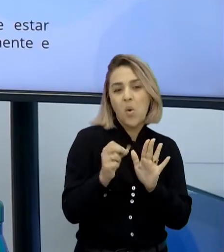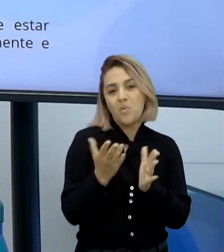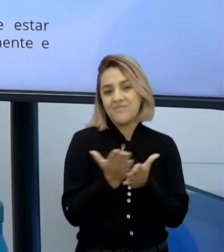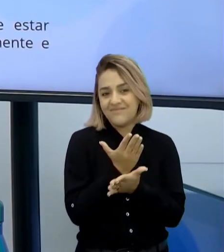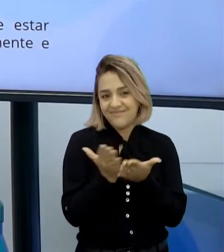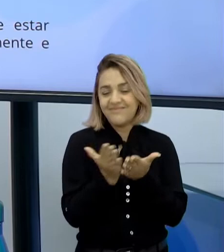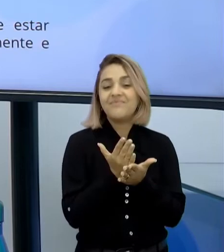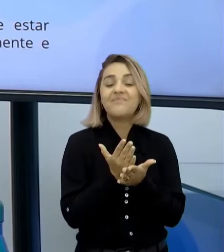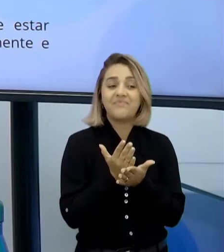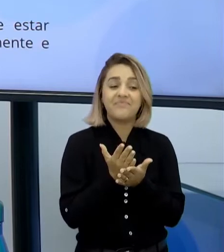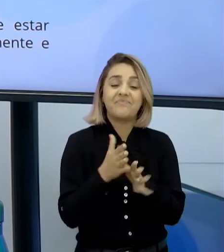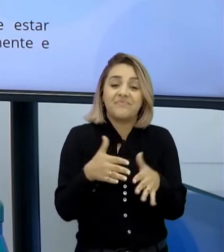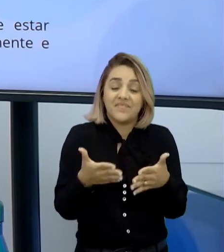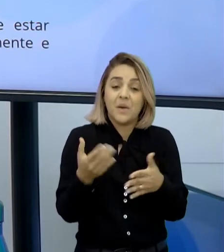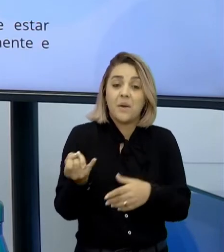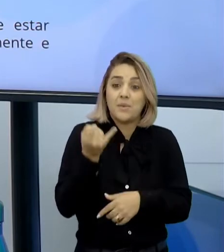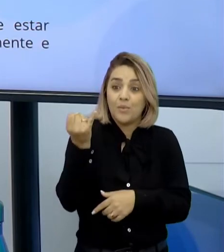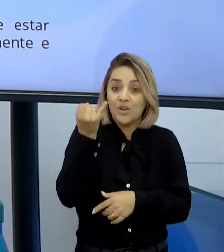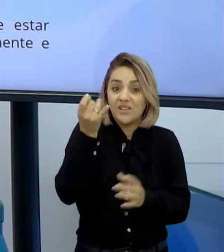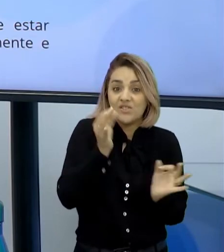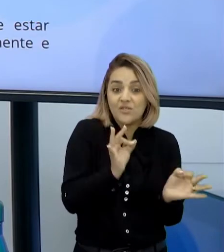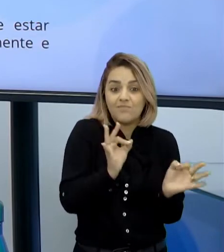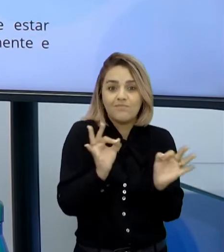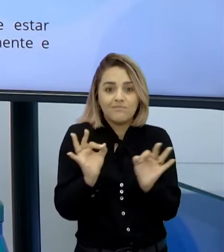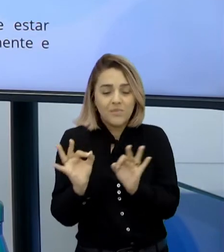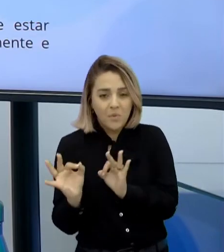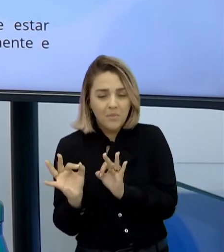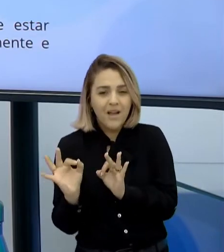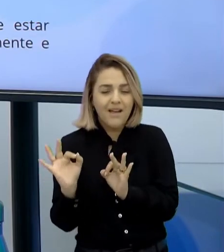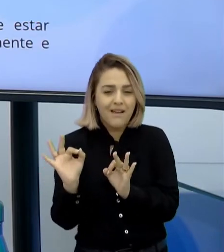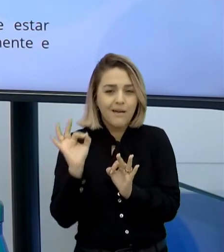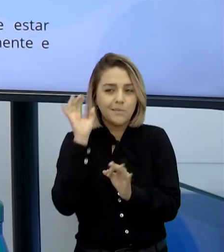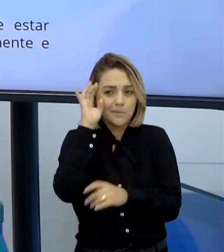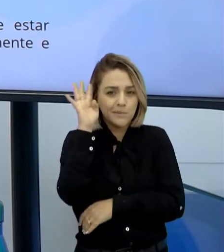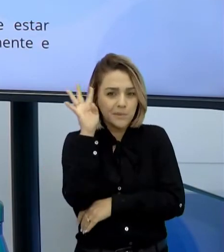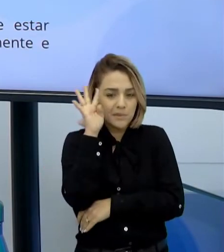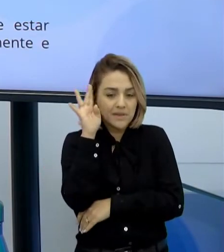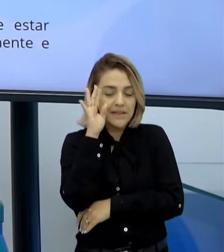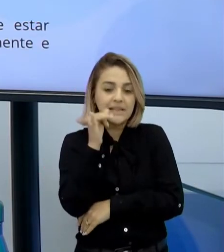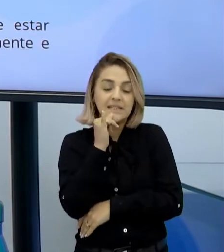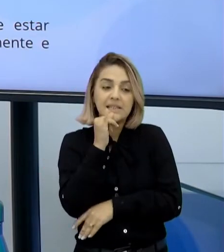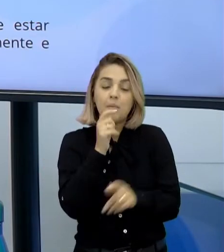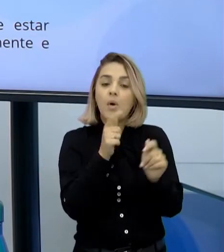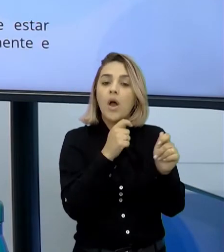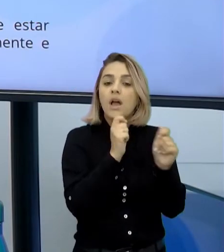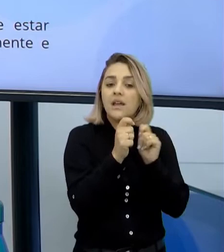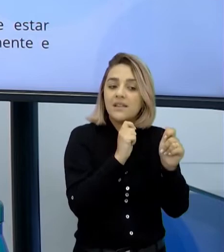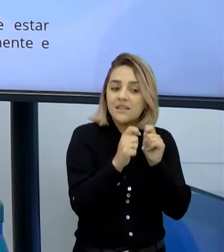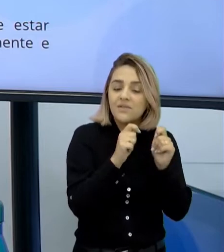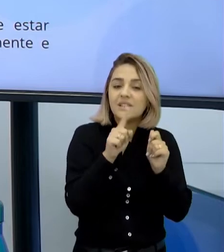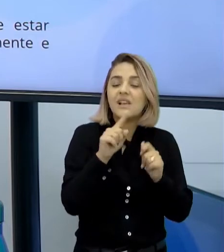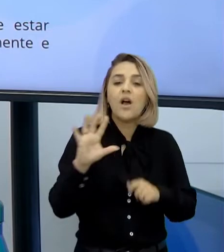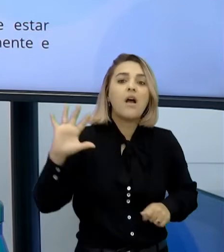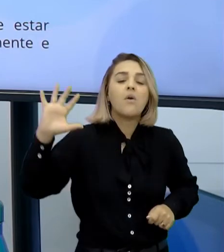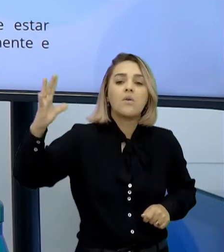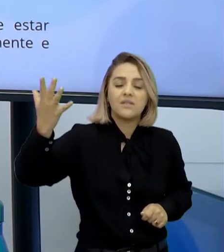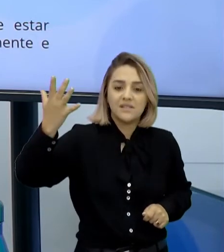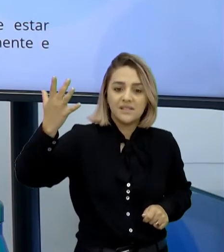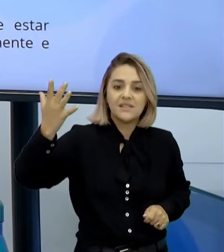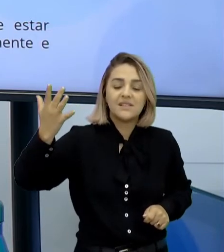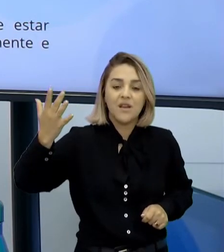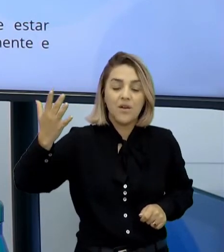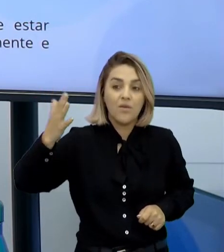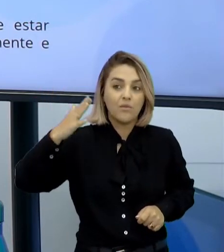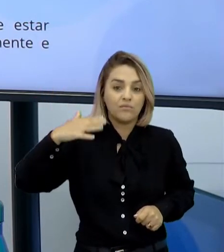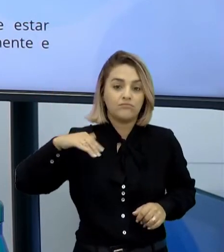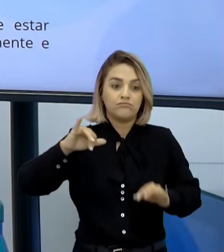né? Então, é importante eu seguir ali uma linha específica. A entrevista vai ser sobre um fato polêmico exato aqui